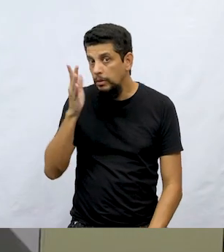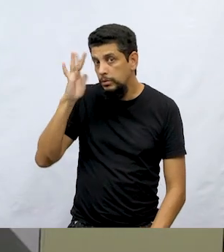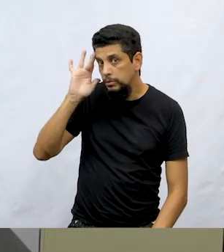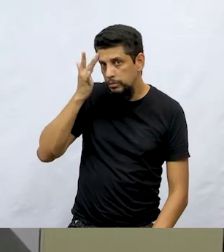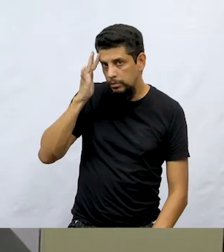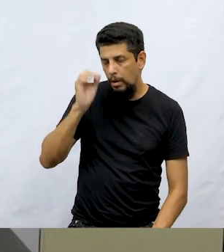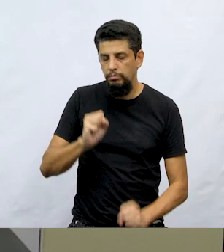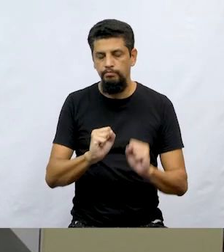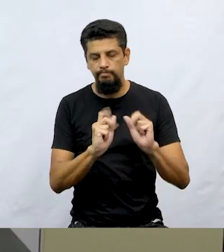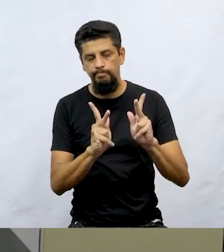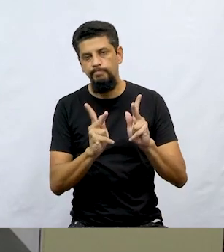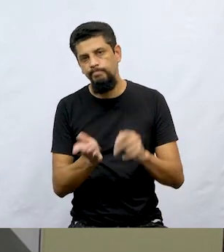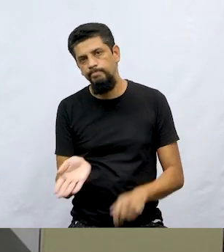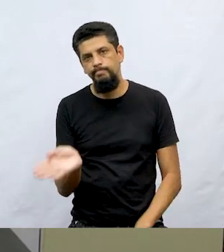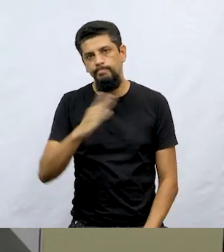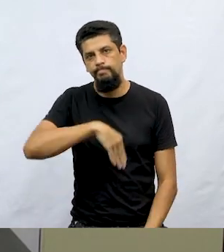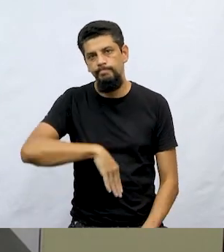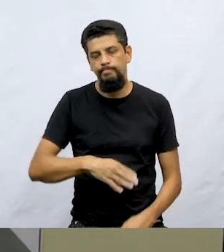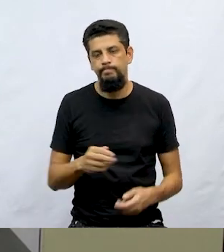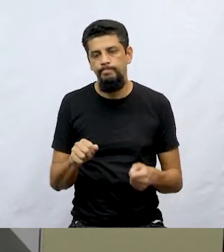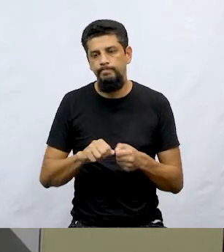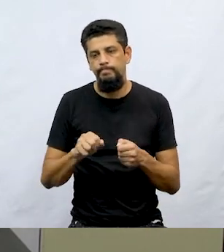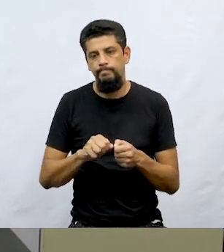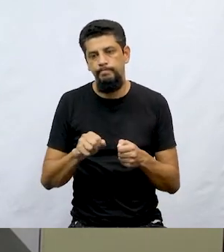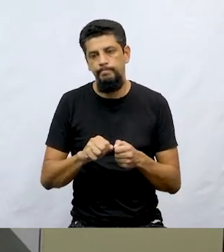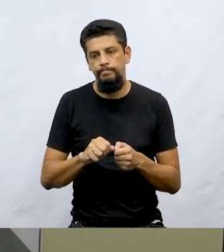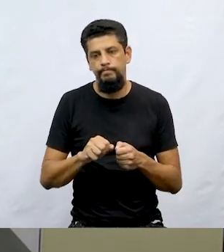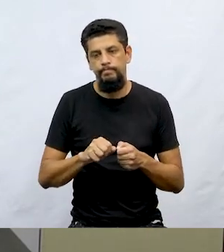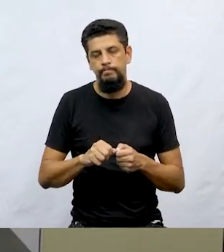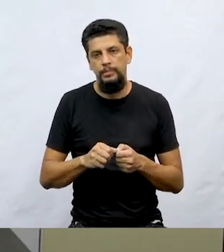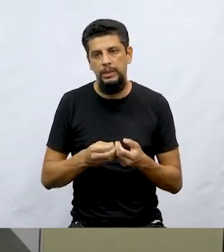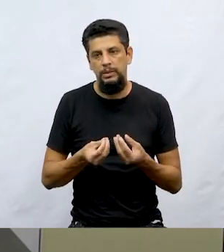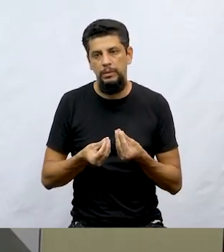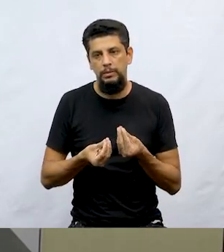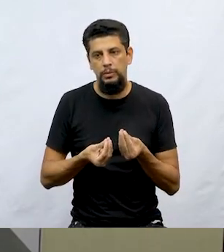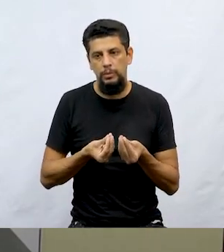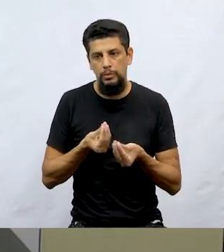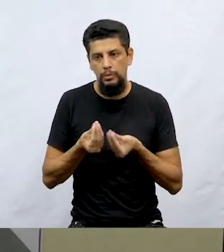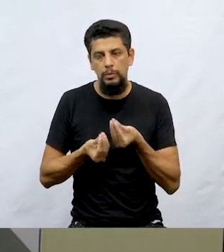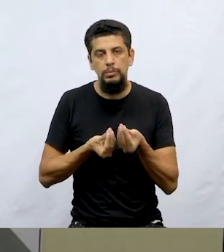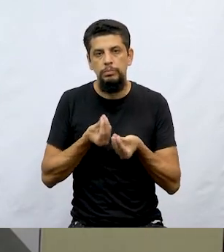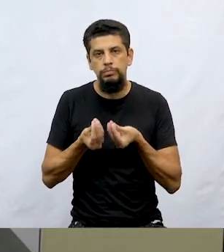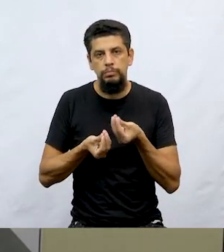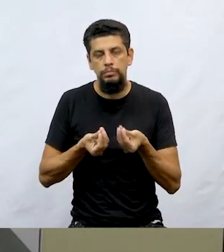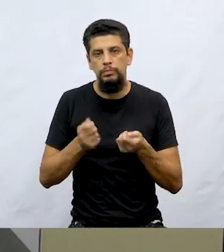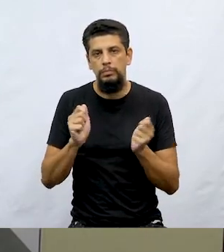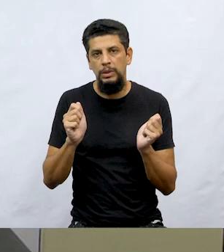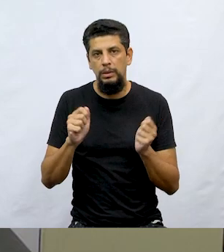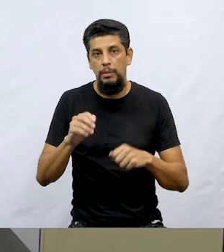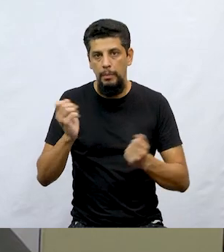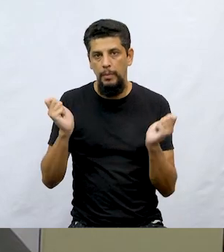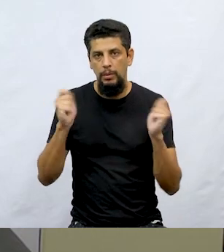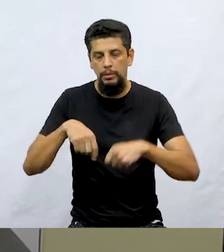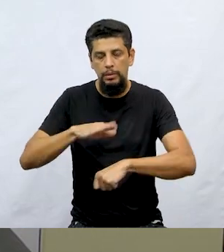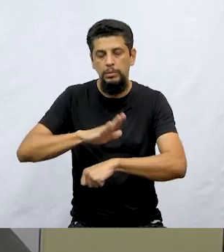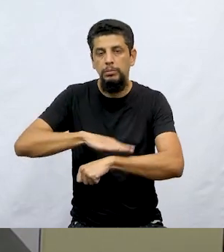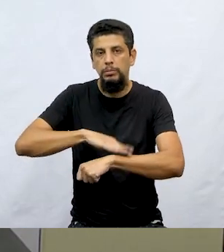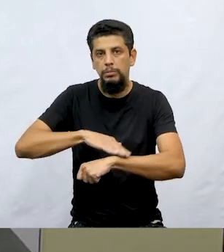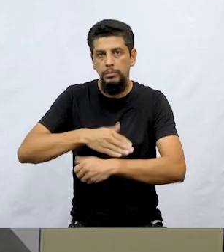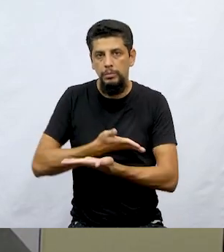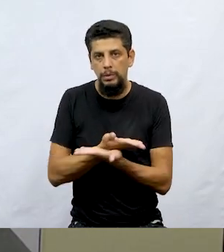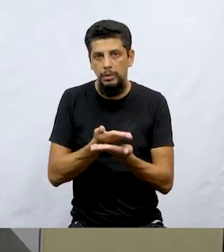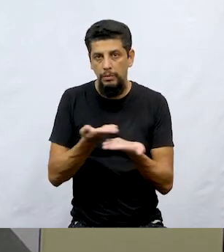você acha? Ok. Vamos lá, então? Vamos lá. Então, como é que é mesmo, prof? A gente podia dar um tempinho para